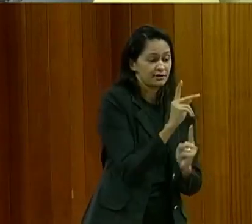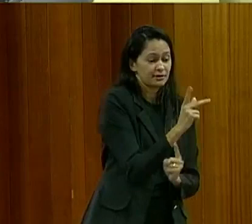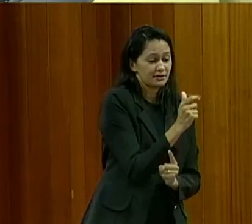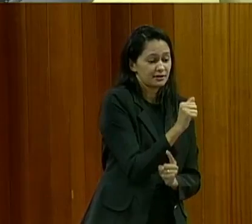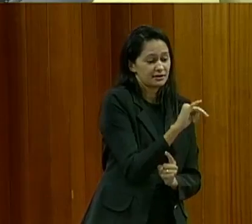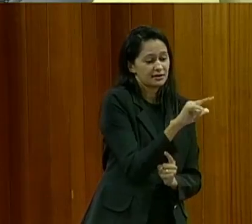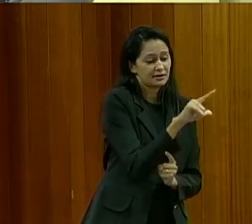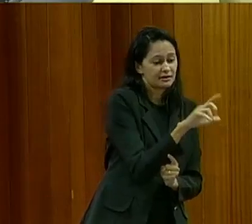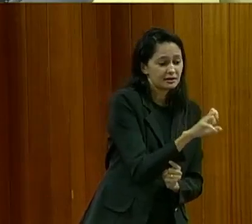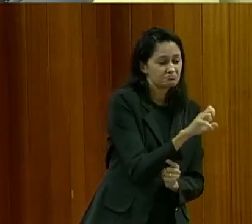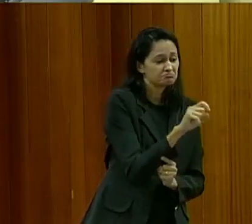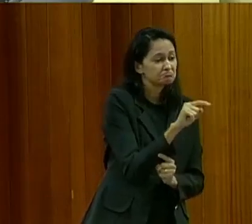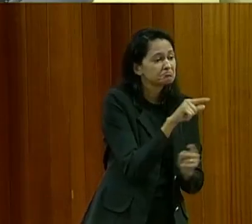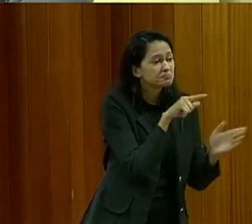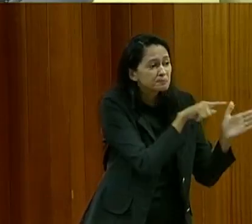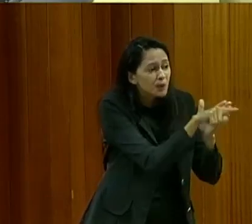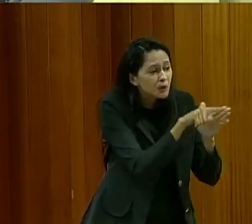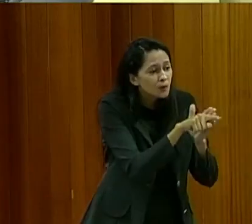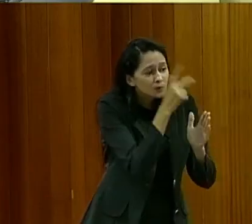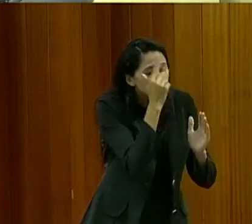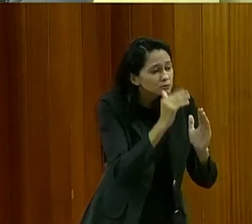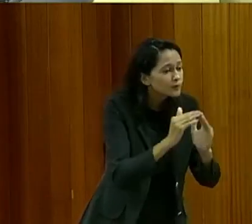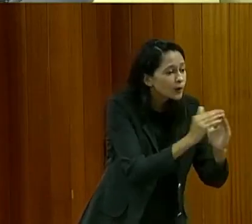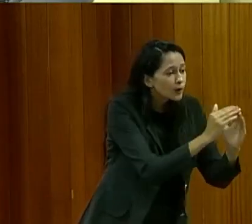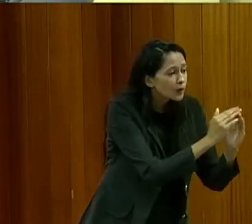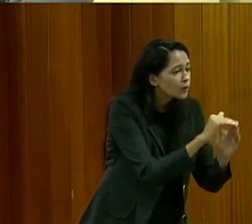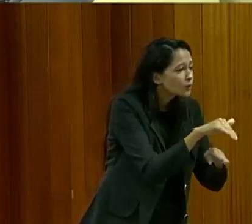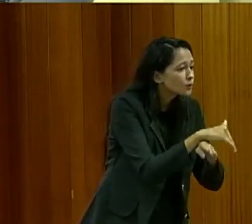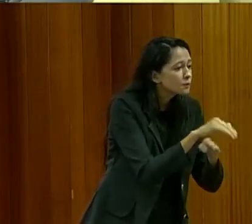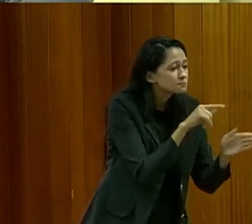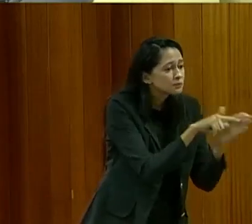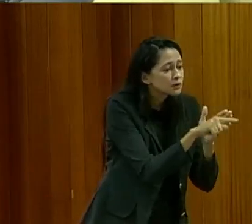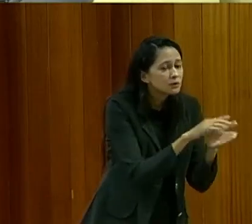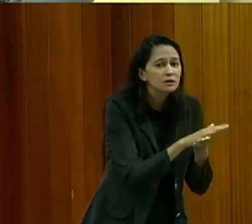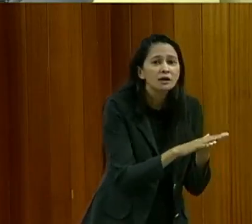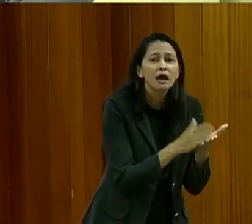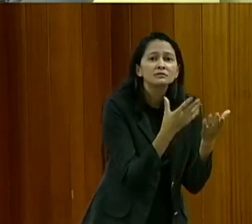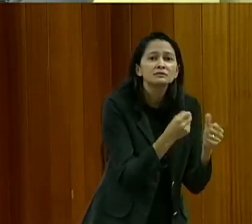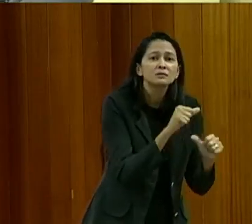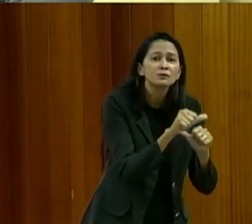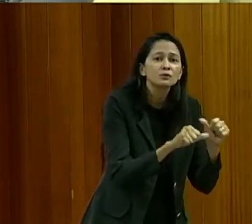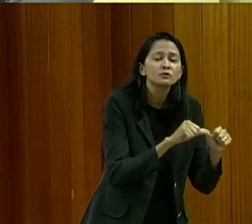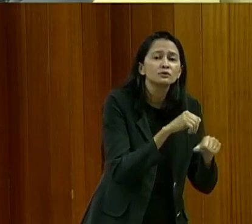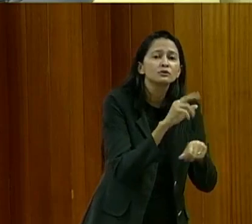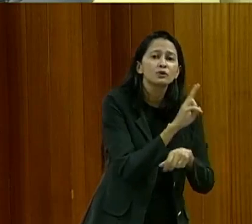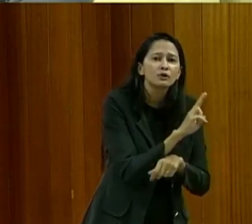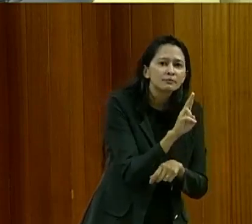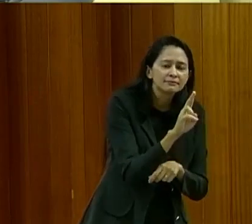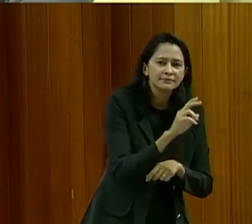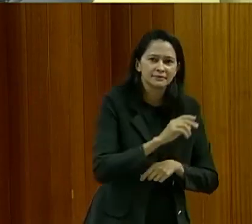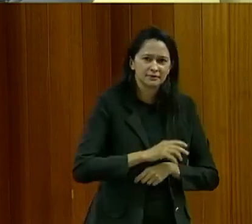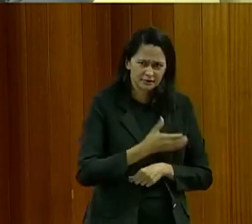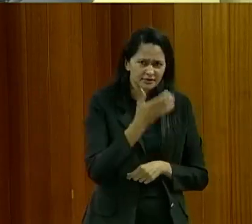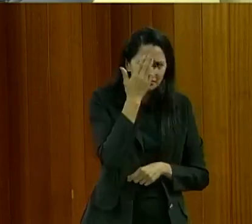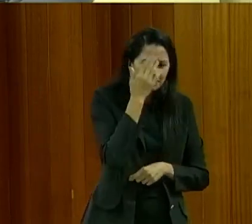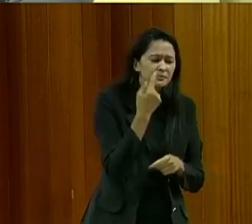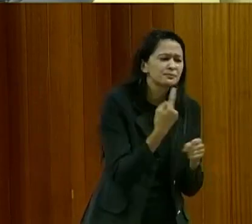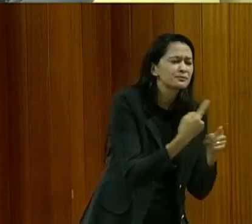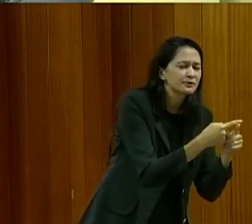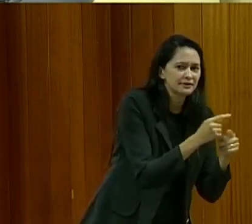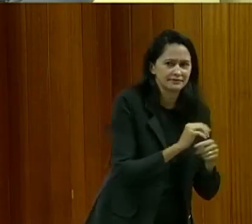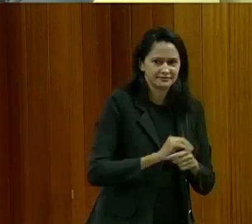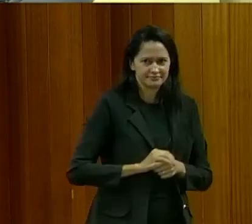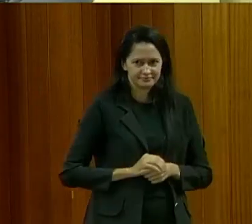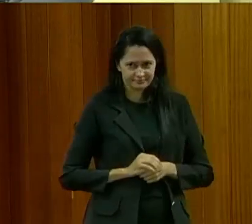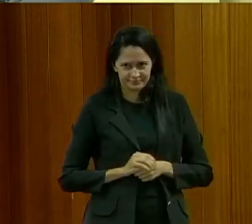rua que está homenageando ele? Por quê? E por que razão, eu peço a Vossa Excelência, vereador, retira esse pedido de